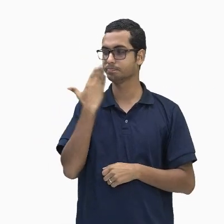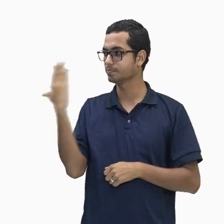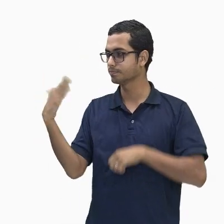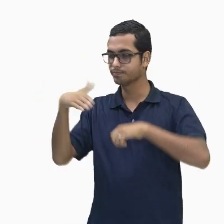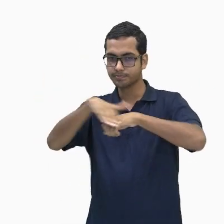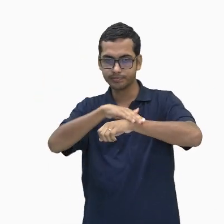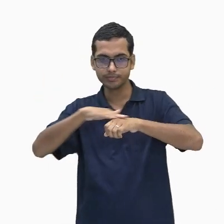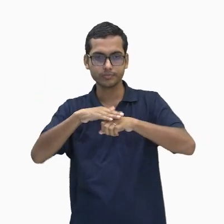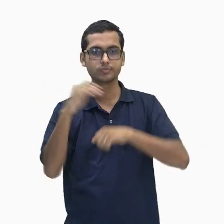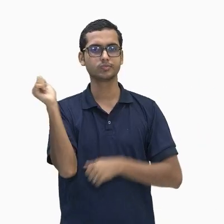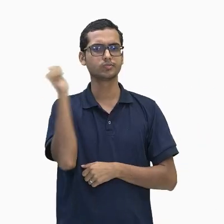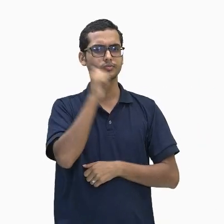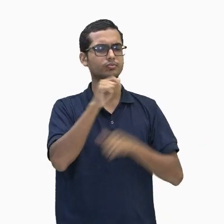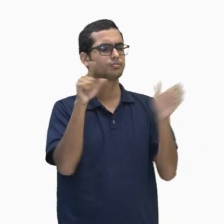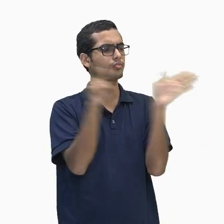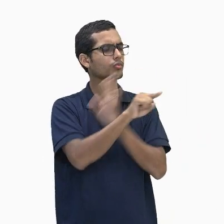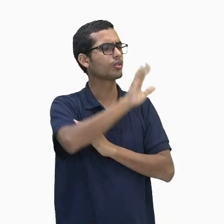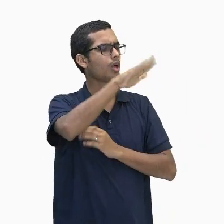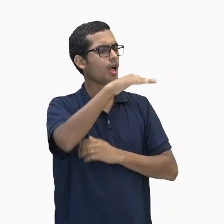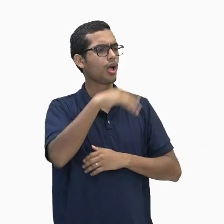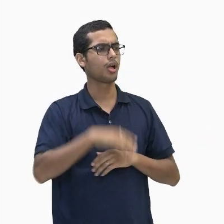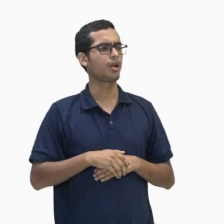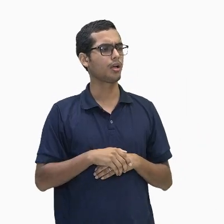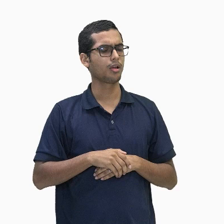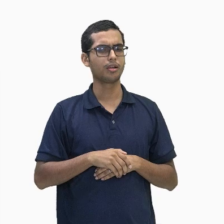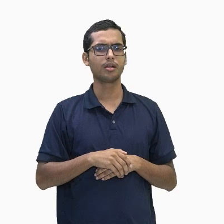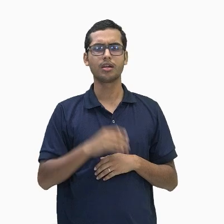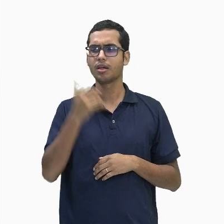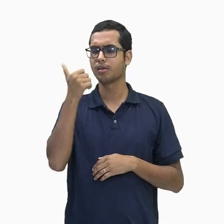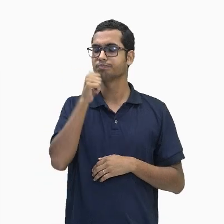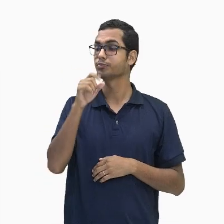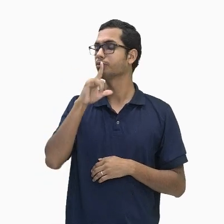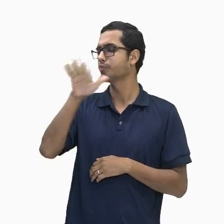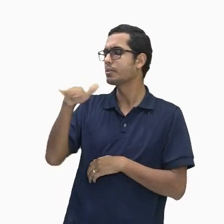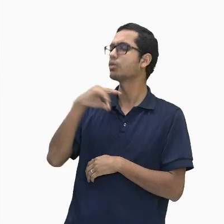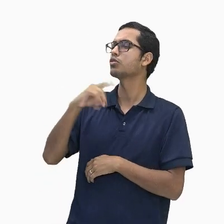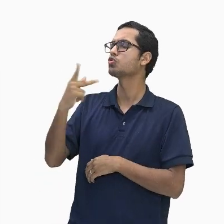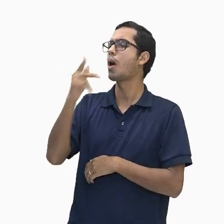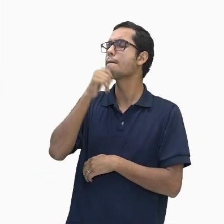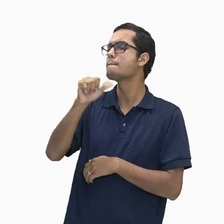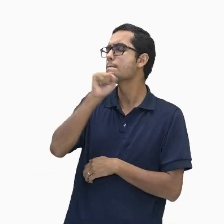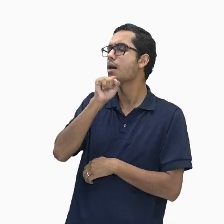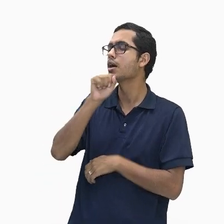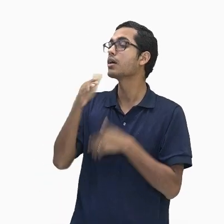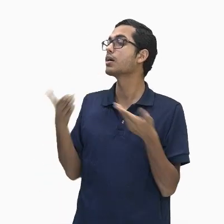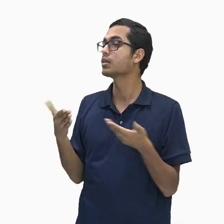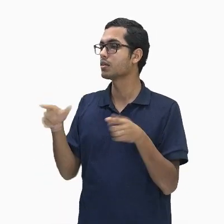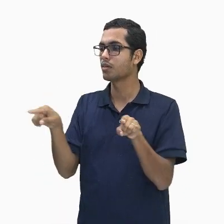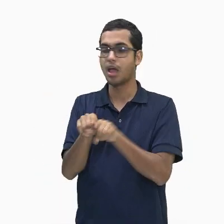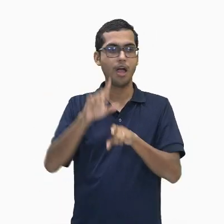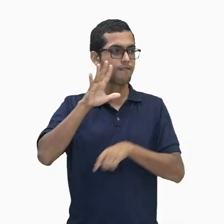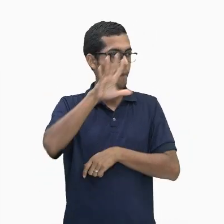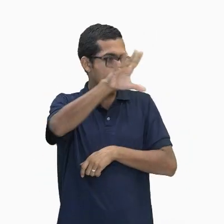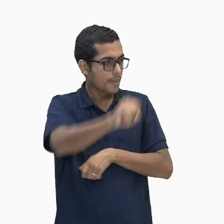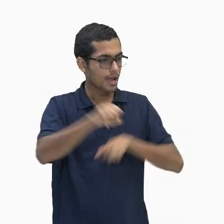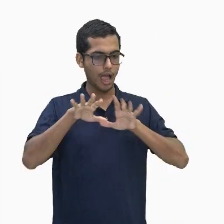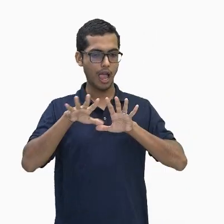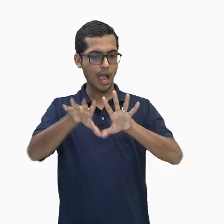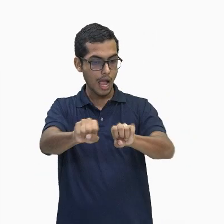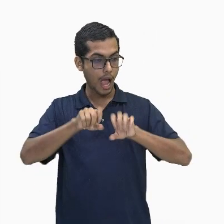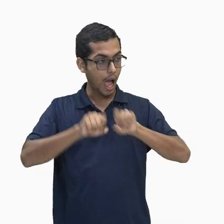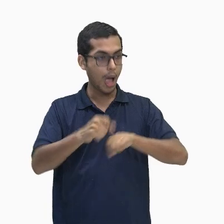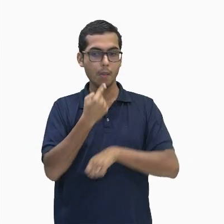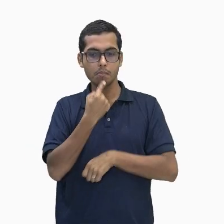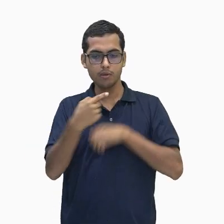moça pergunta, ô menino, cadê tua mãe? Ele responde, foi buscar açaí lá no Igarapé, tia Zefa. E